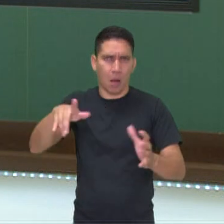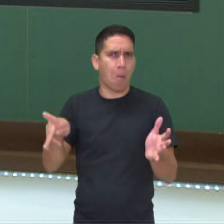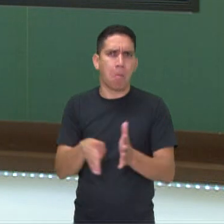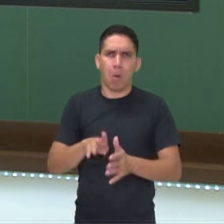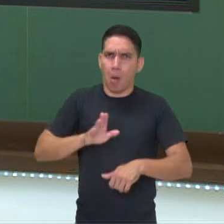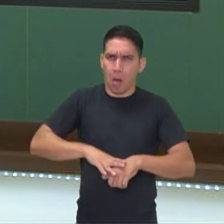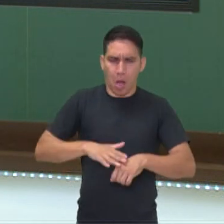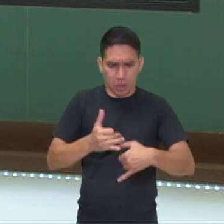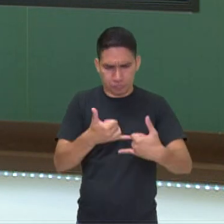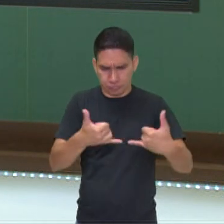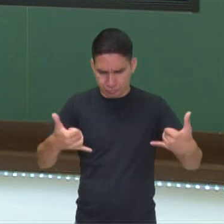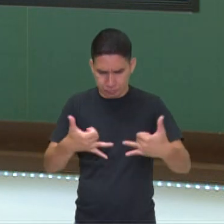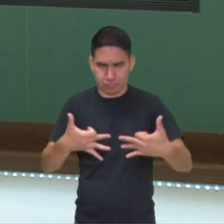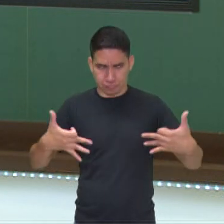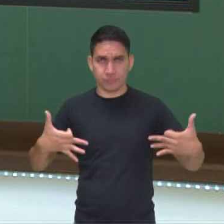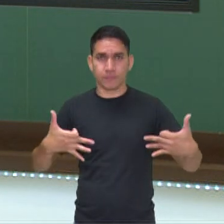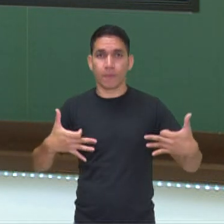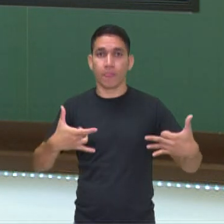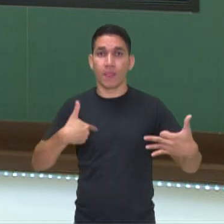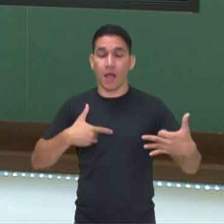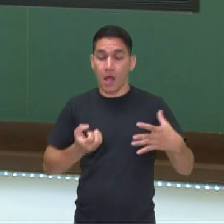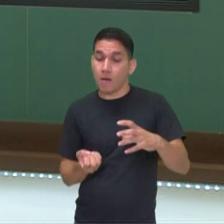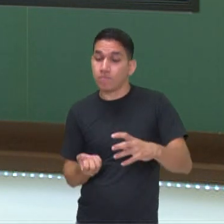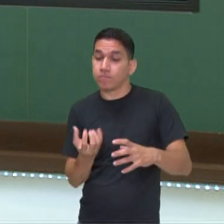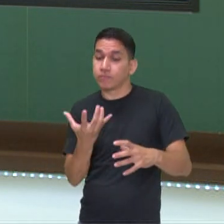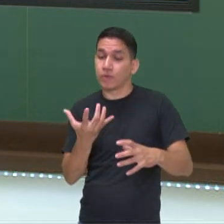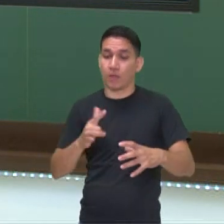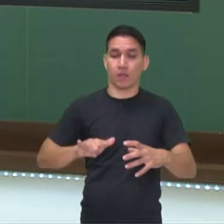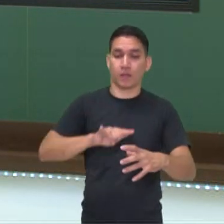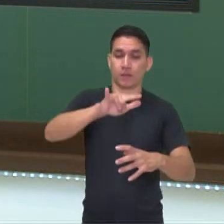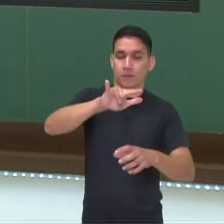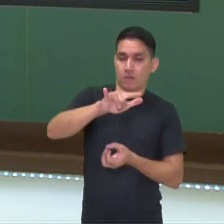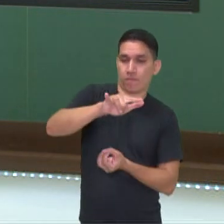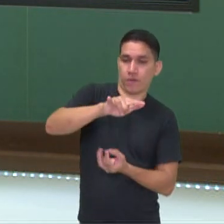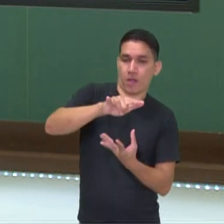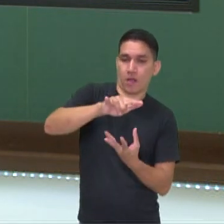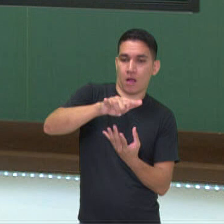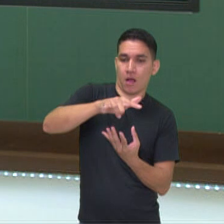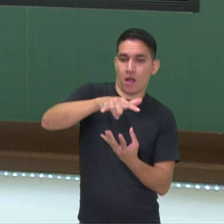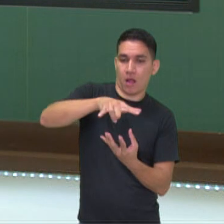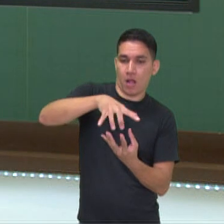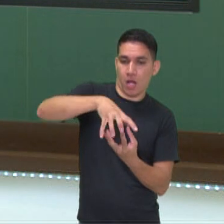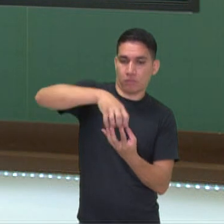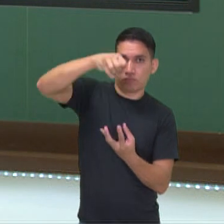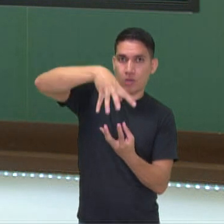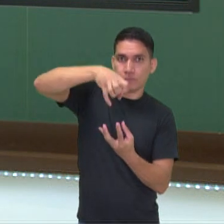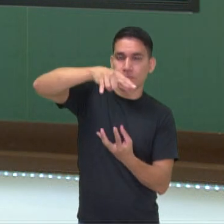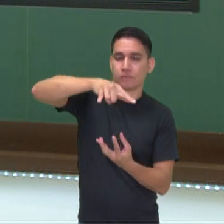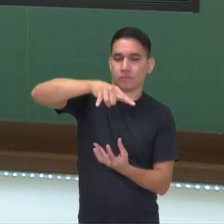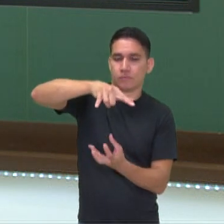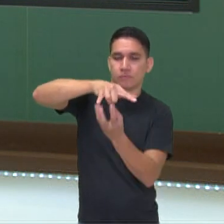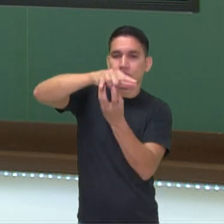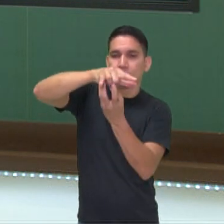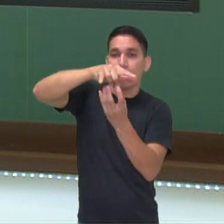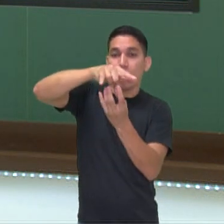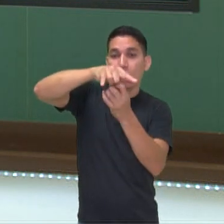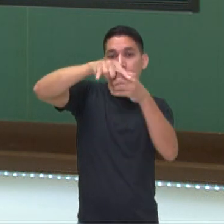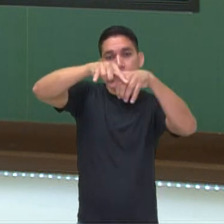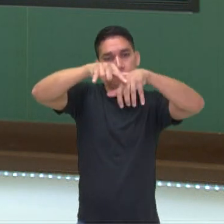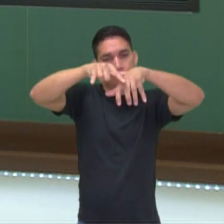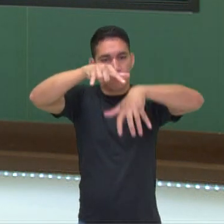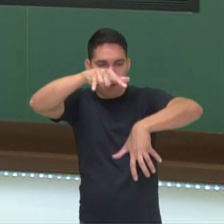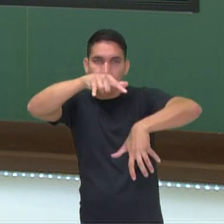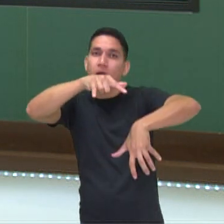própria fibra óptica, onde esse sinal é enviado para um satélite e depois desse satélite, esse sinal ele é refletido